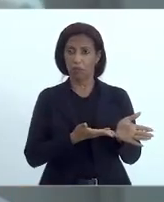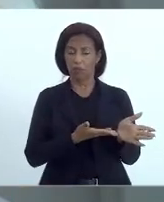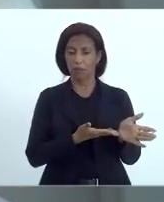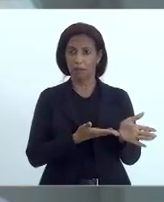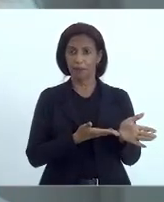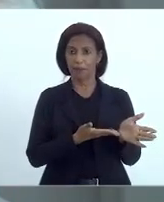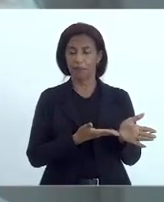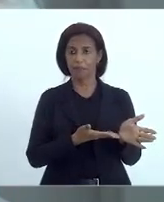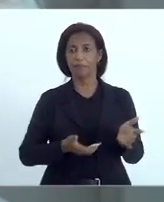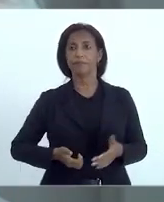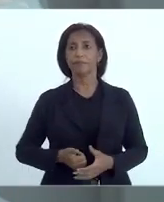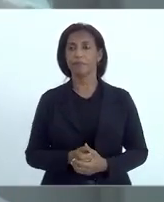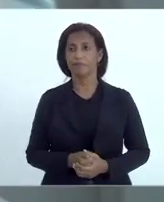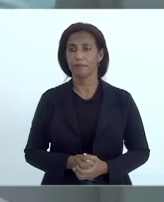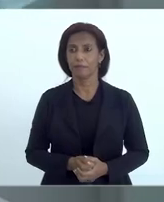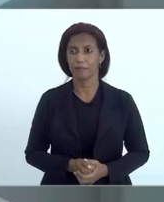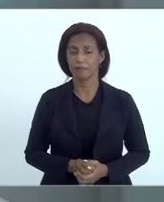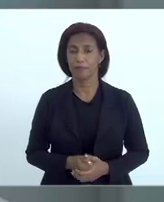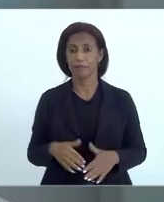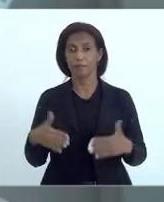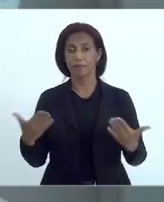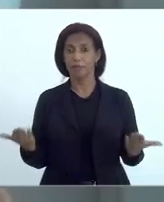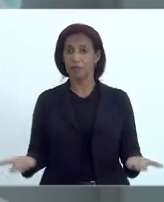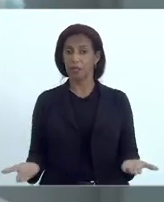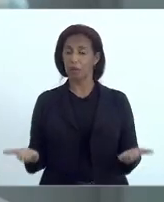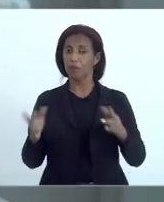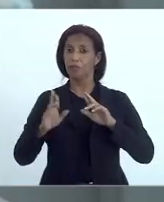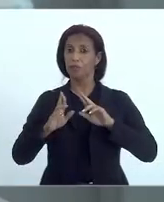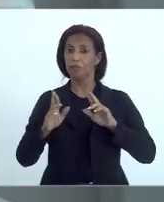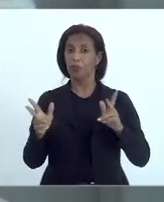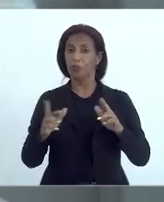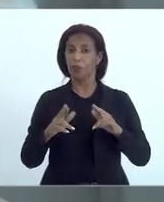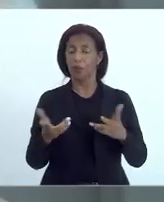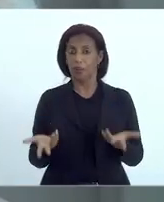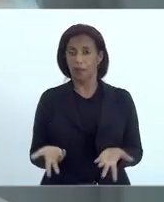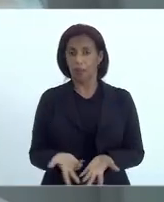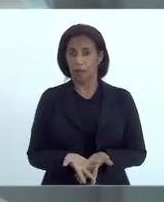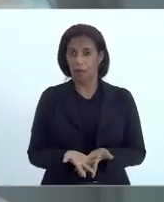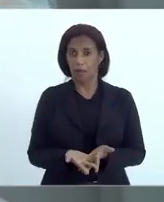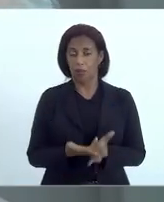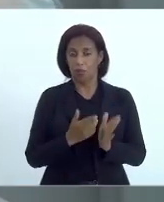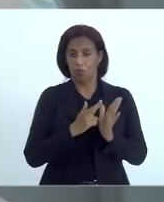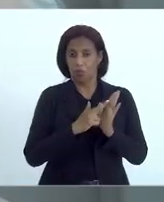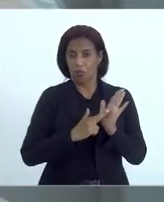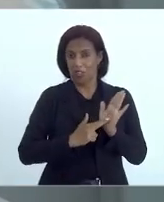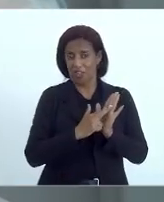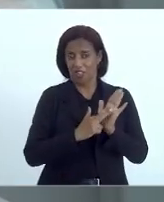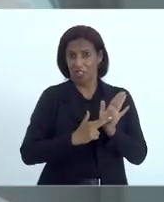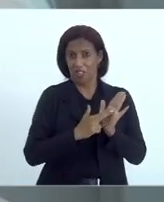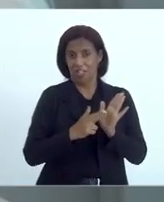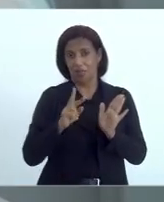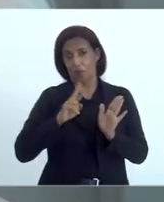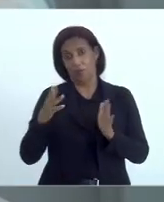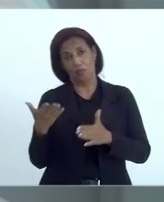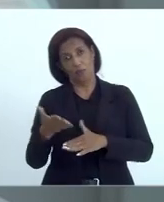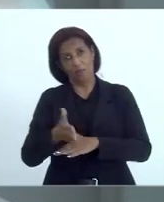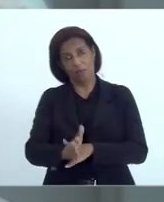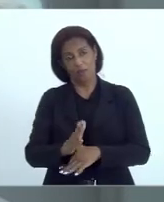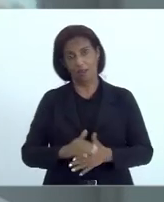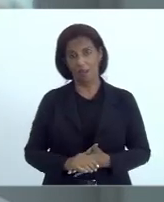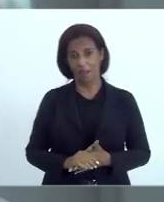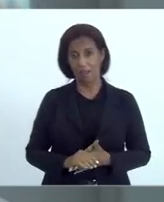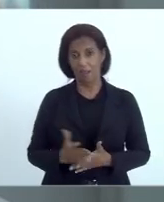cartão de inscrição tem então esses já não é é um requisito para não entrarem